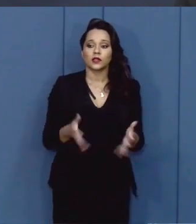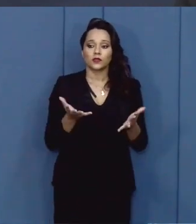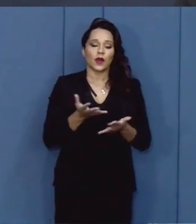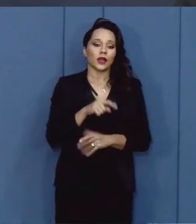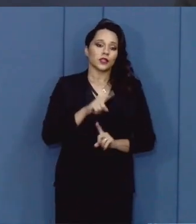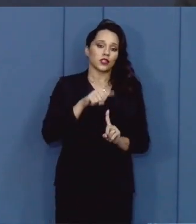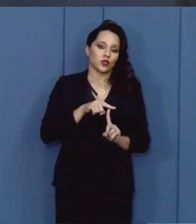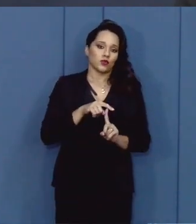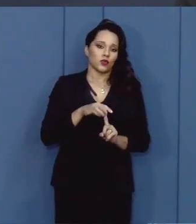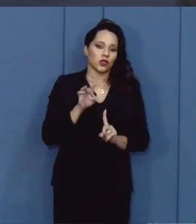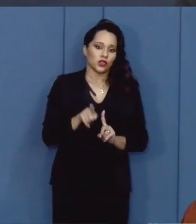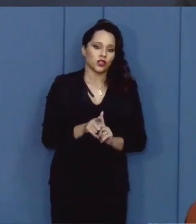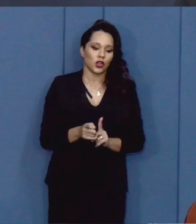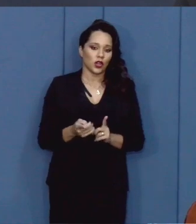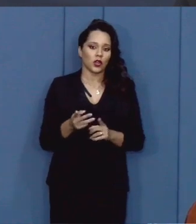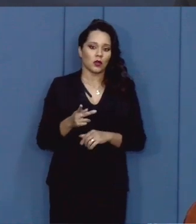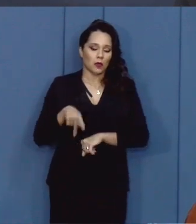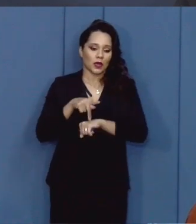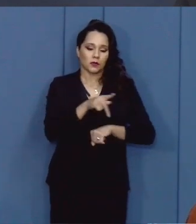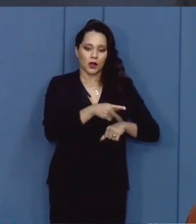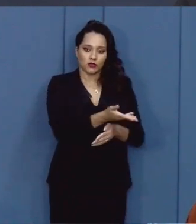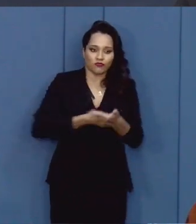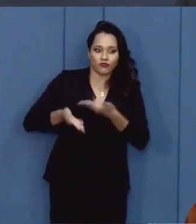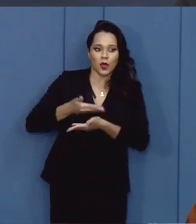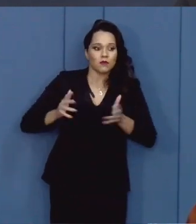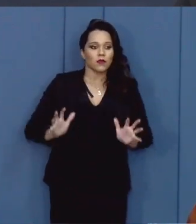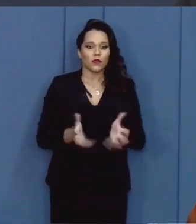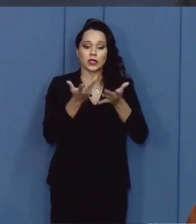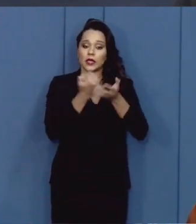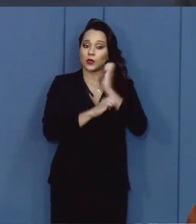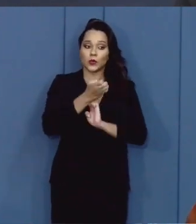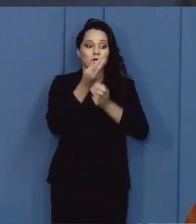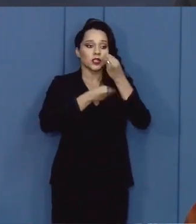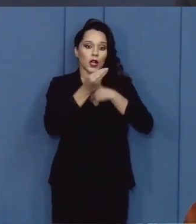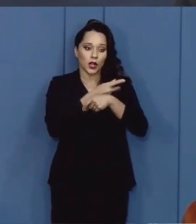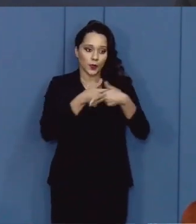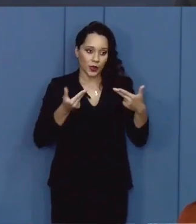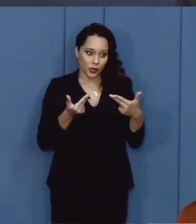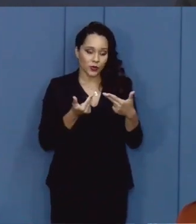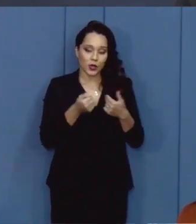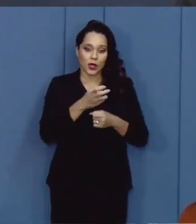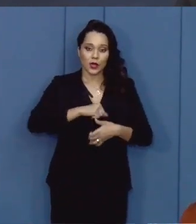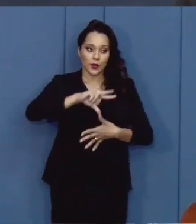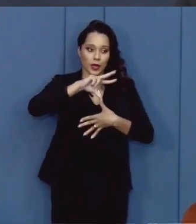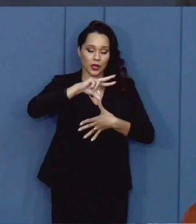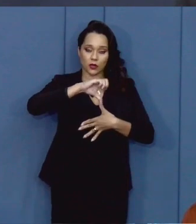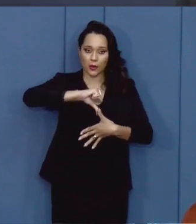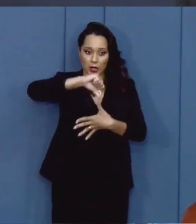este tipo de multilateralismo para favorecer a indústria alimentar na América do